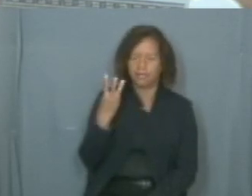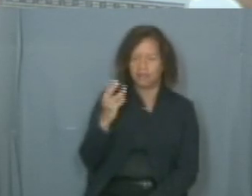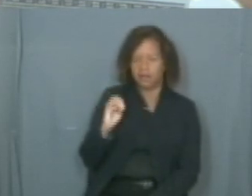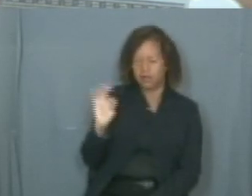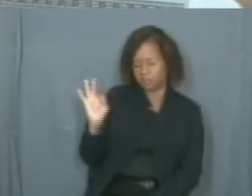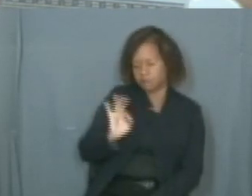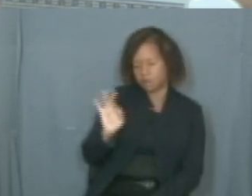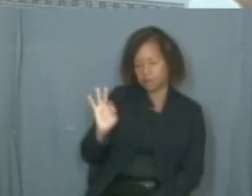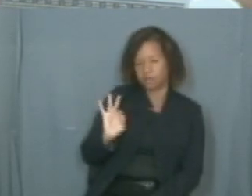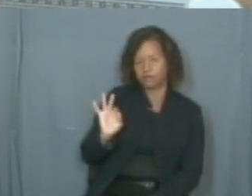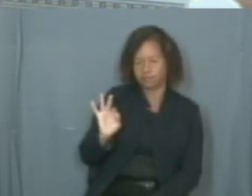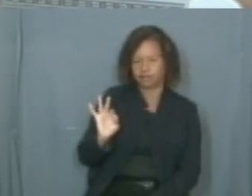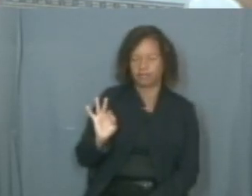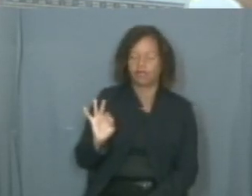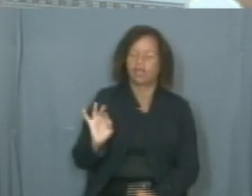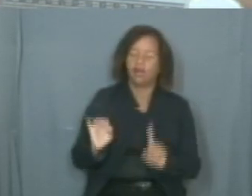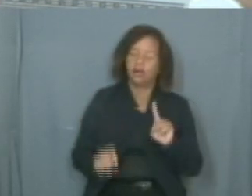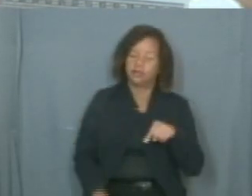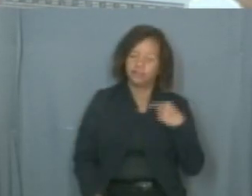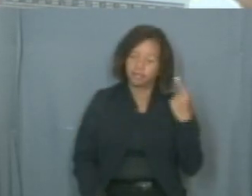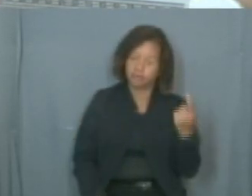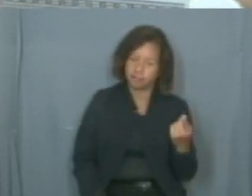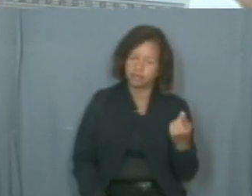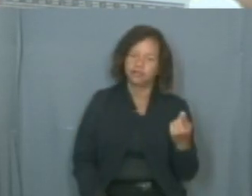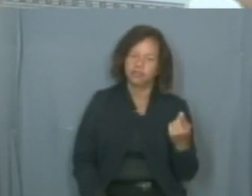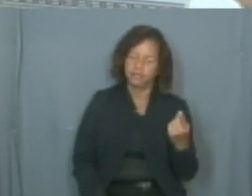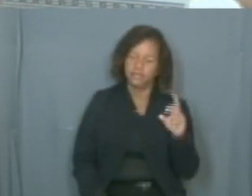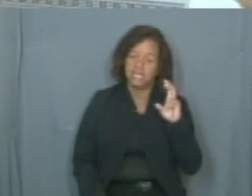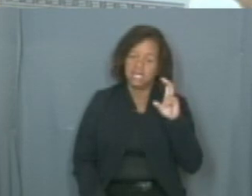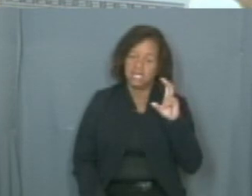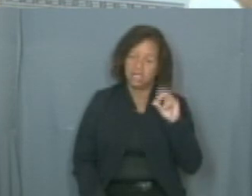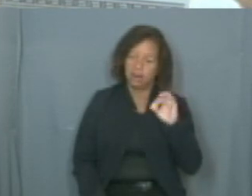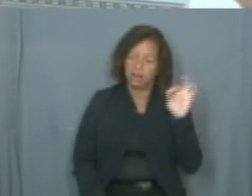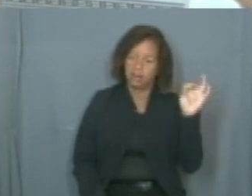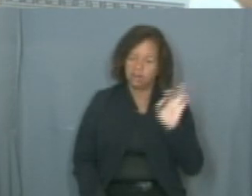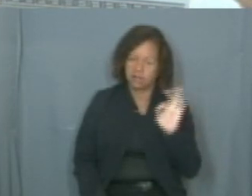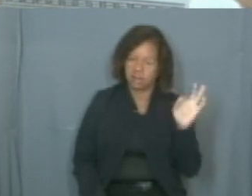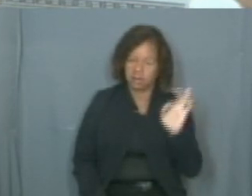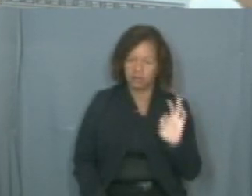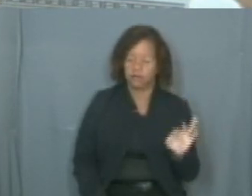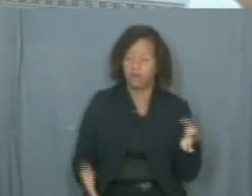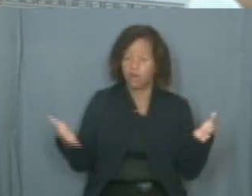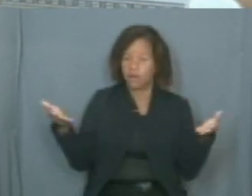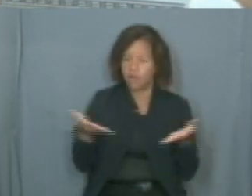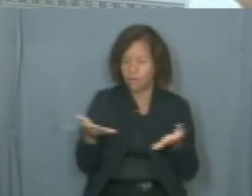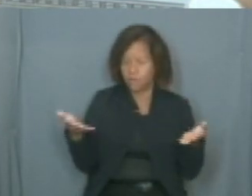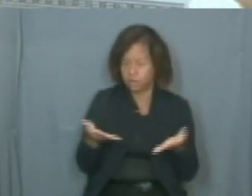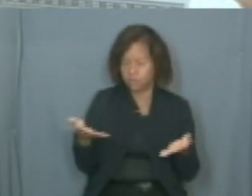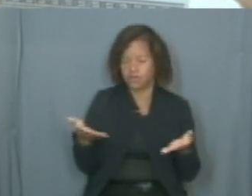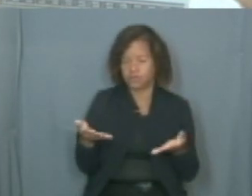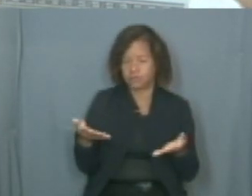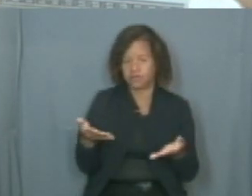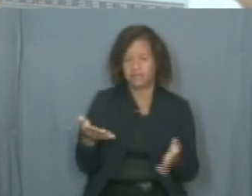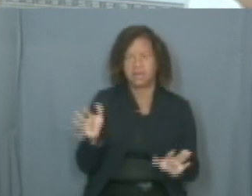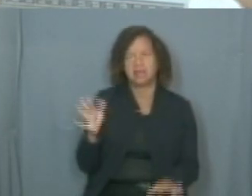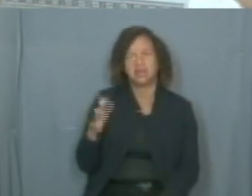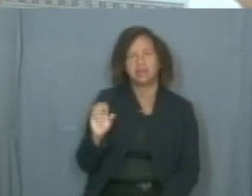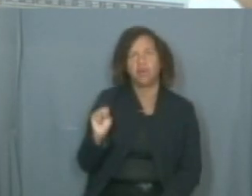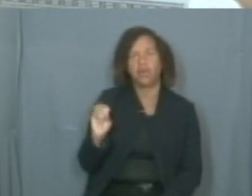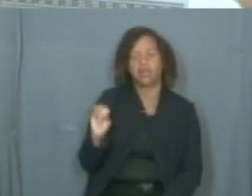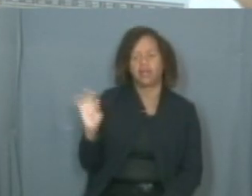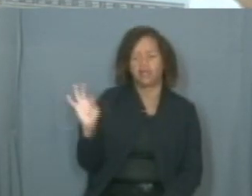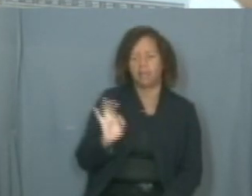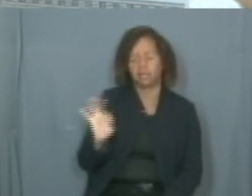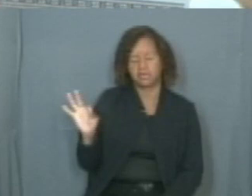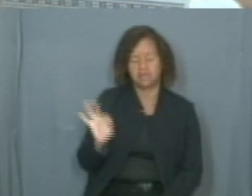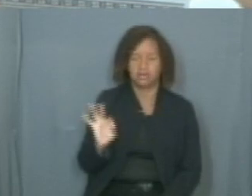30%. Depois ela passou para 50%. Hoje ela está em cerca de 80%